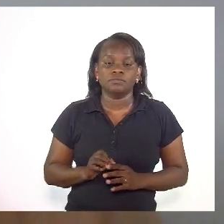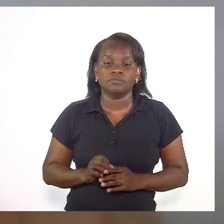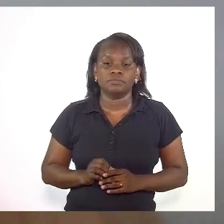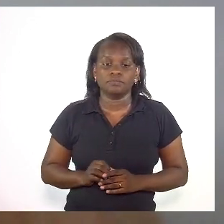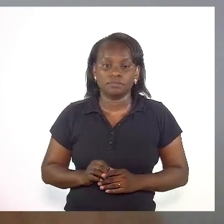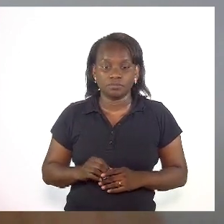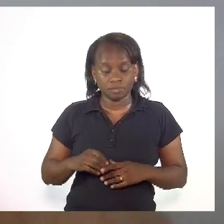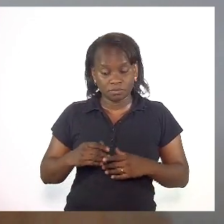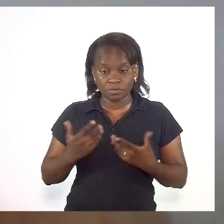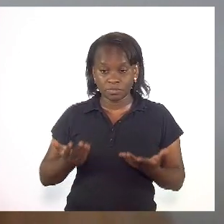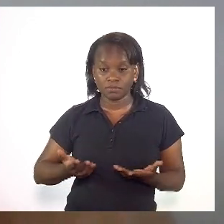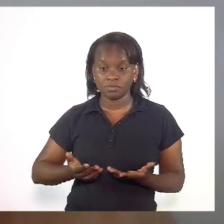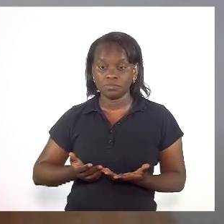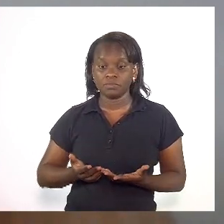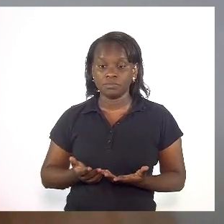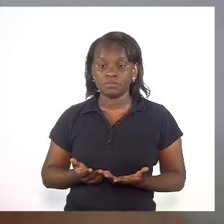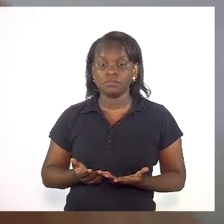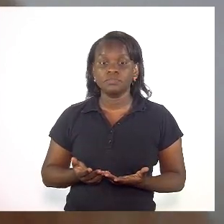como